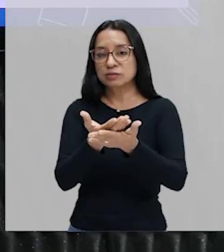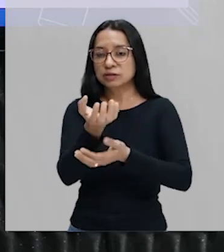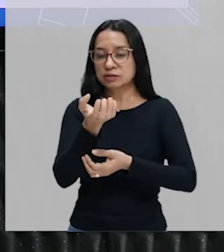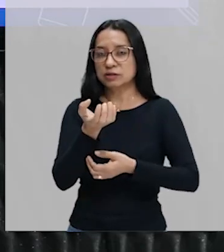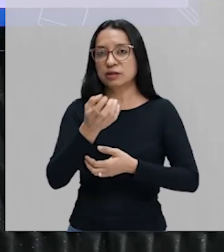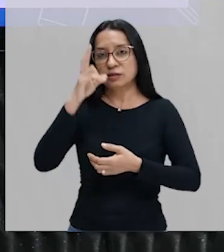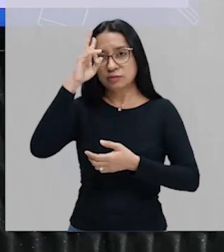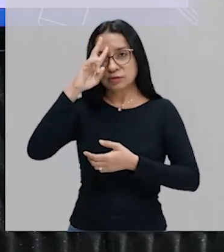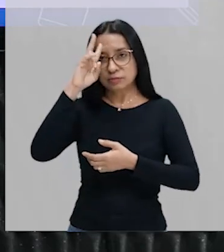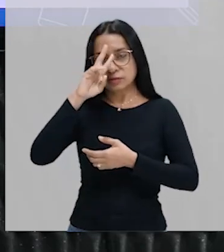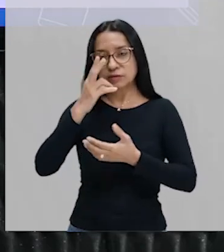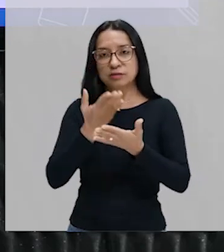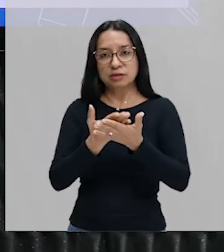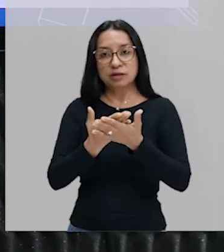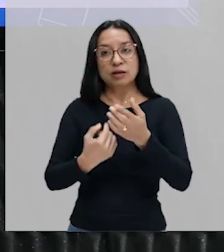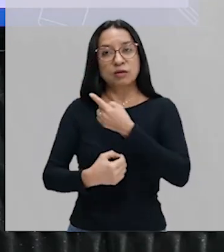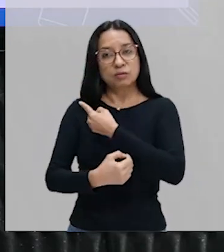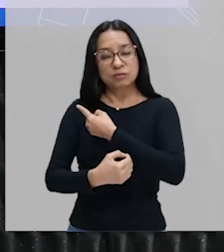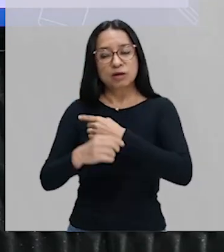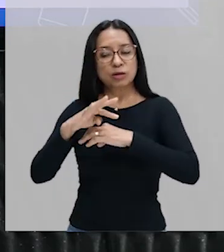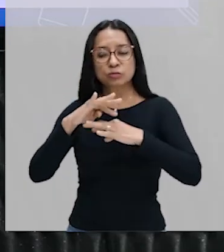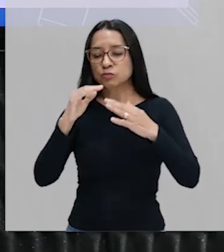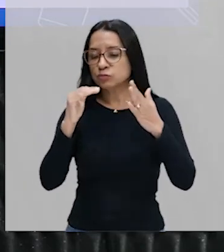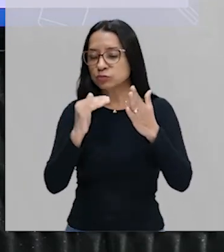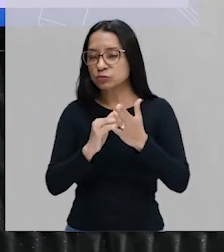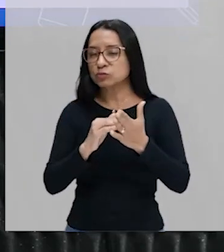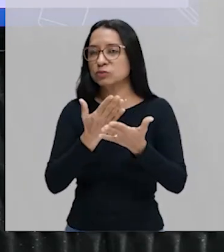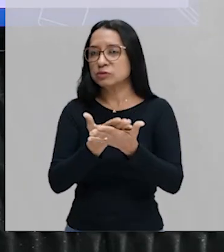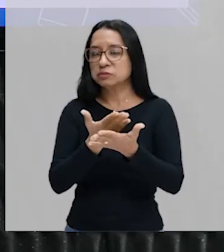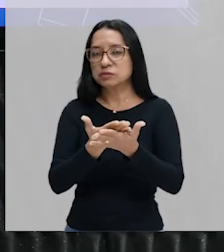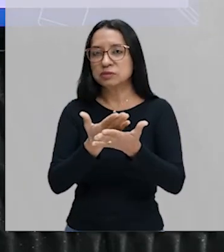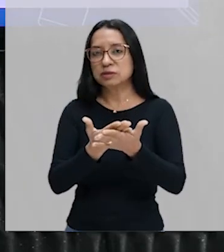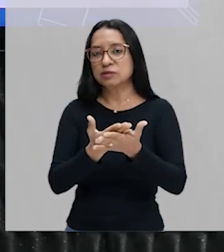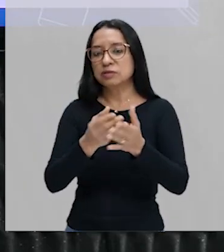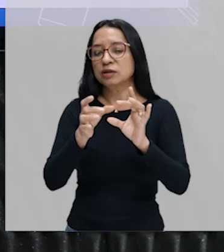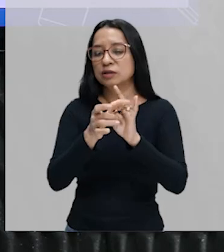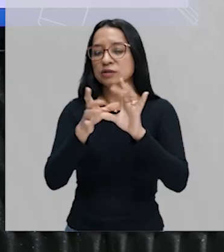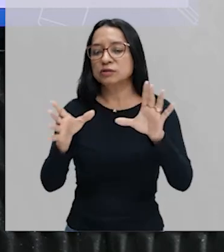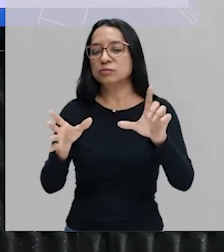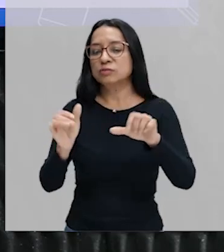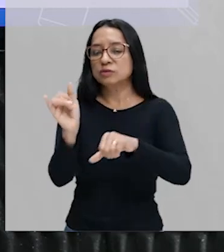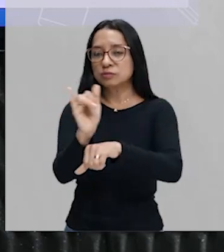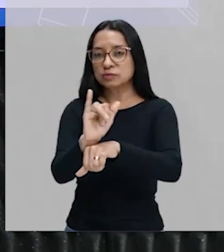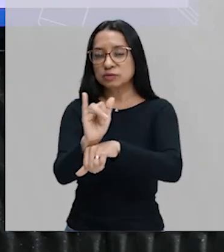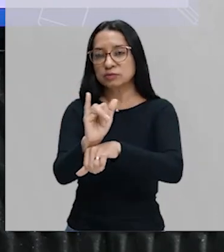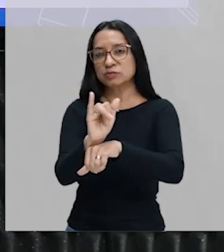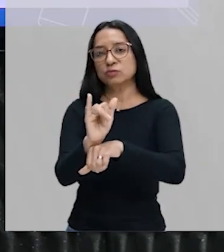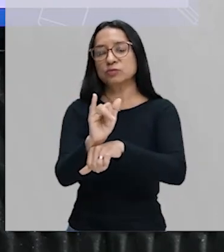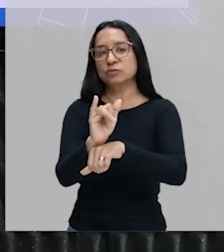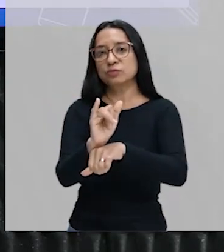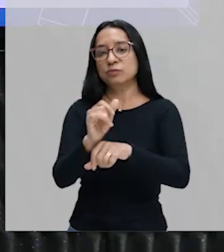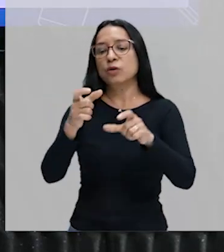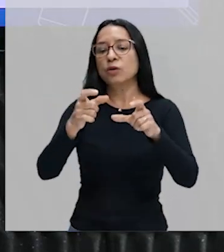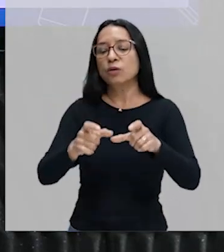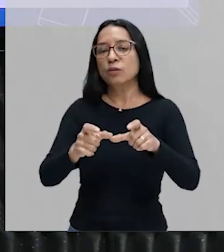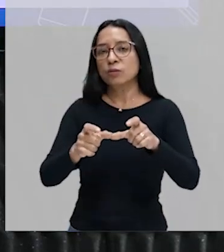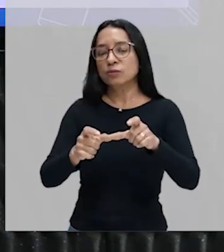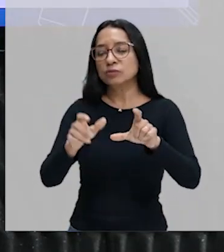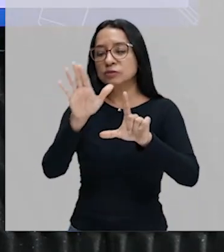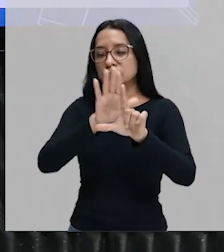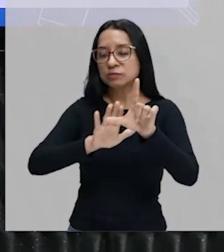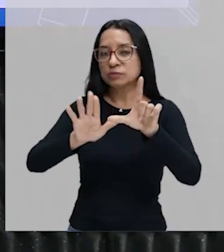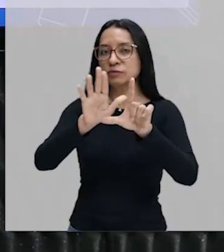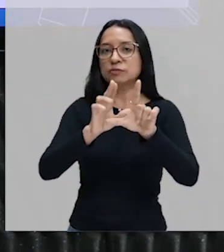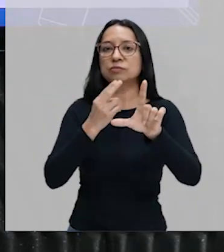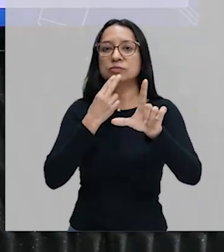lembrar, essa aula e todas as outras, tá certo? Estão disponíveis para ti na internet, no YouTube. Onde, Marcos? Na